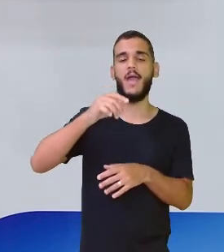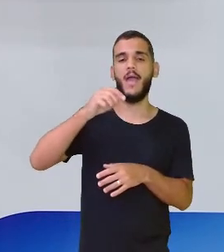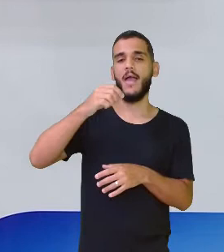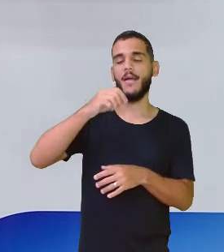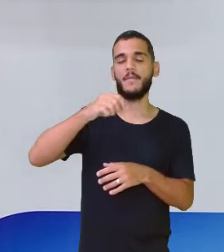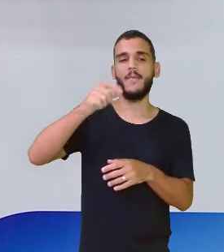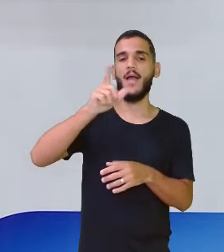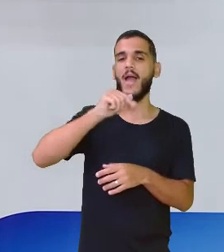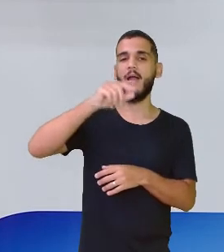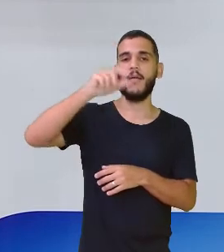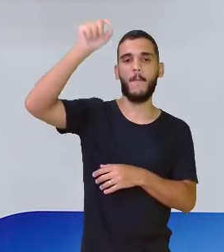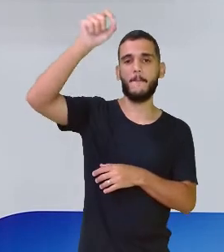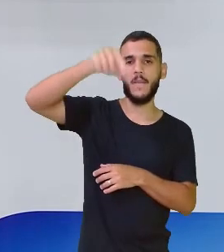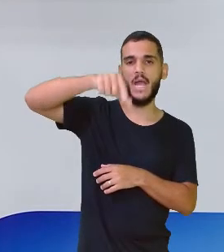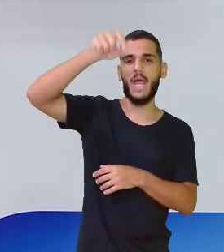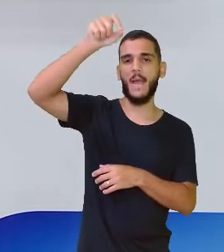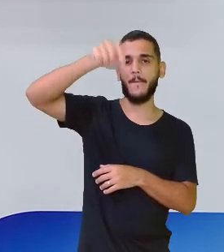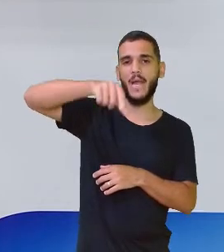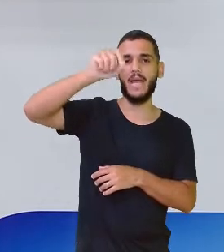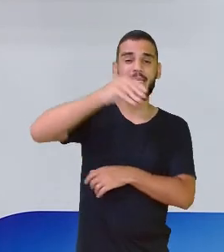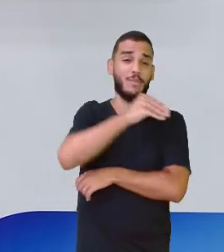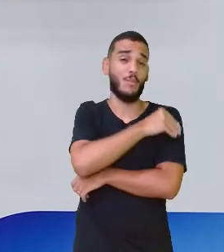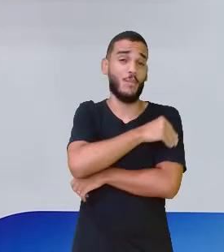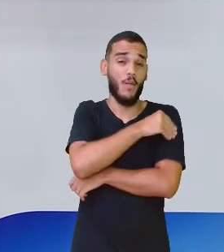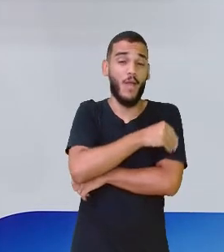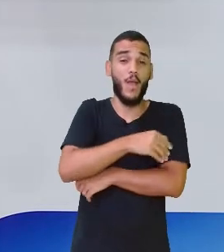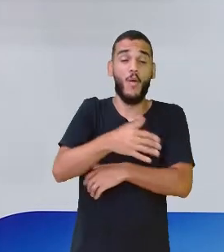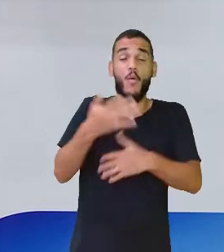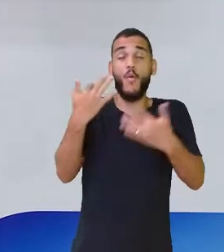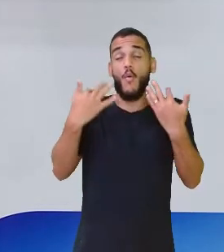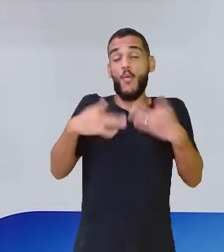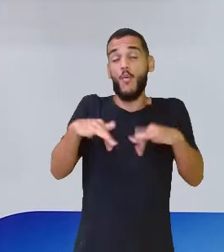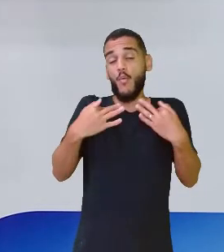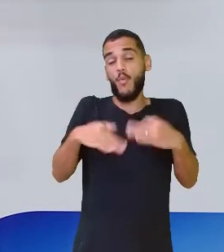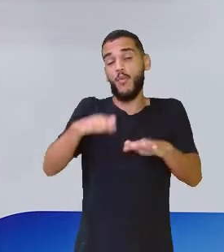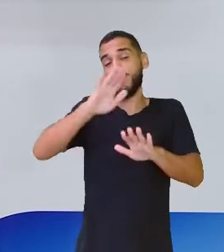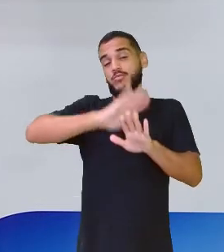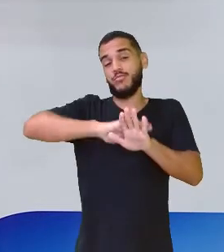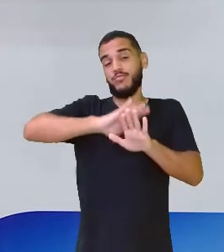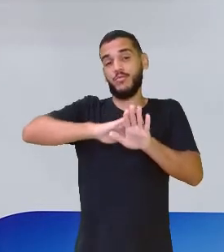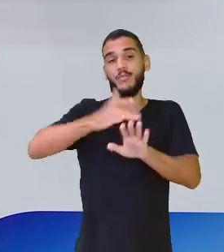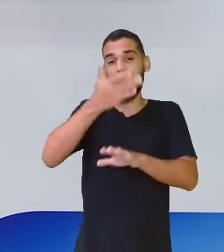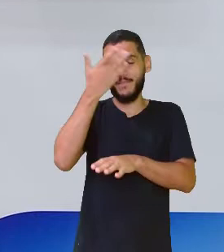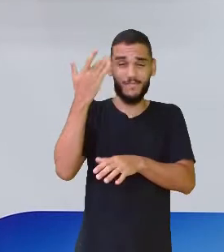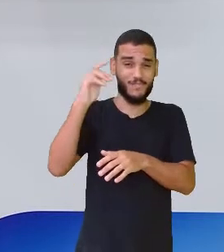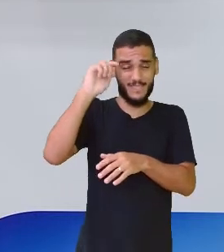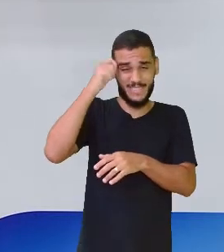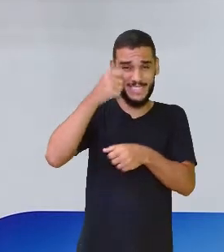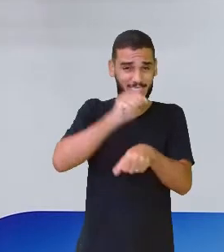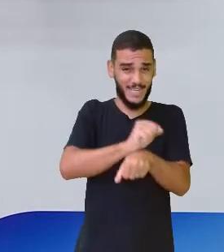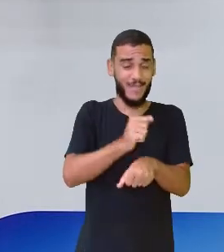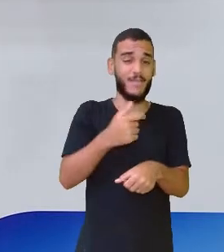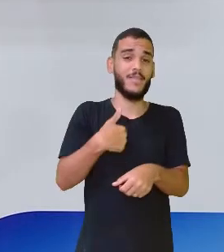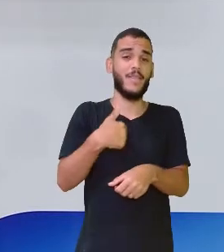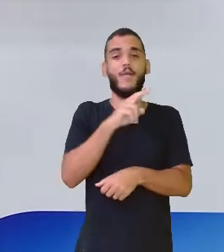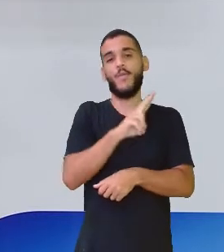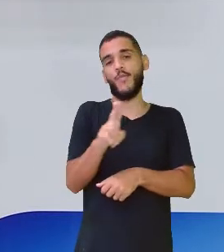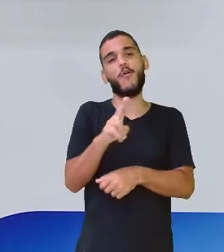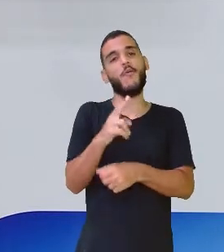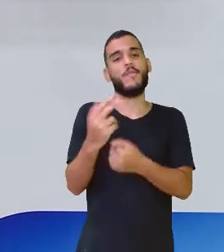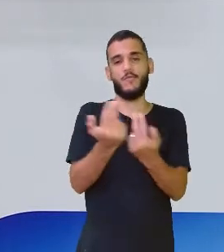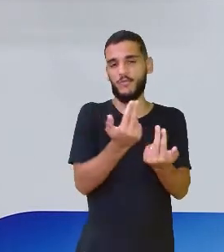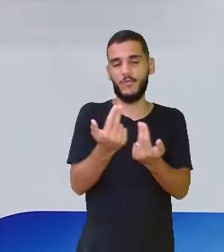com o álcool, né, ardia. Então, nesse sentido, o que é que a gente tem? Daí aguardente e pinga,